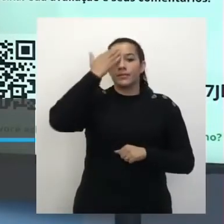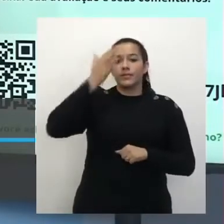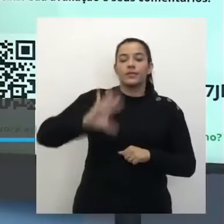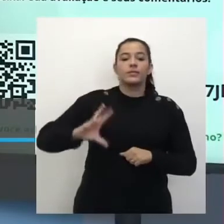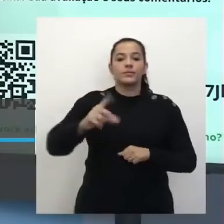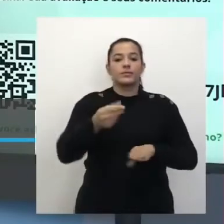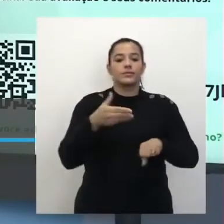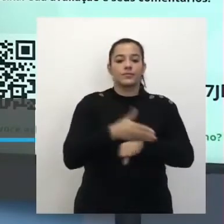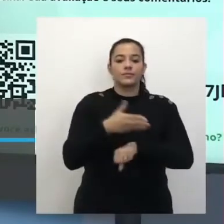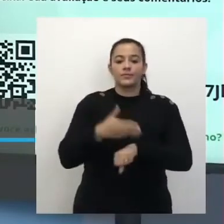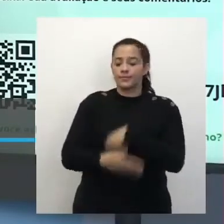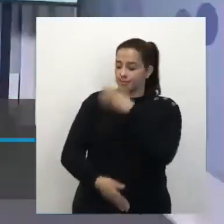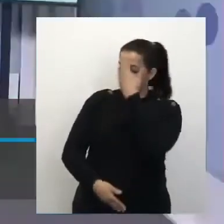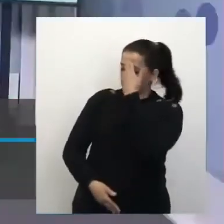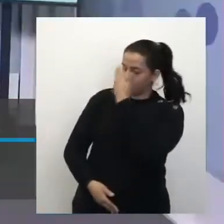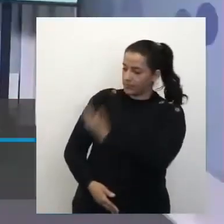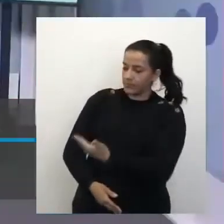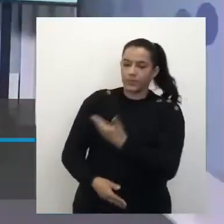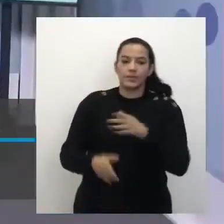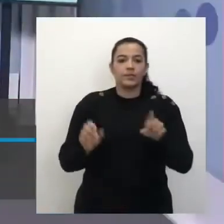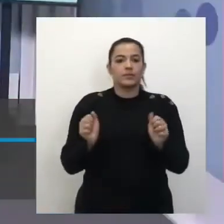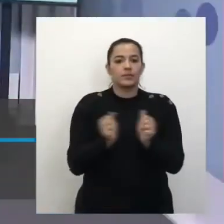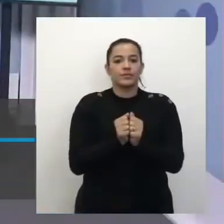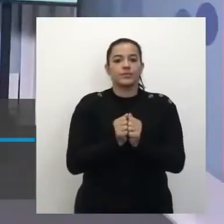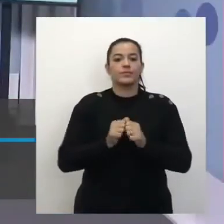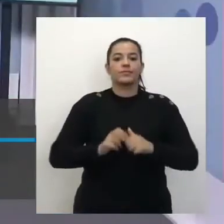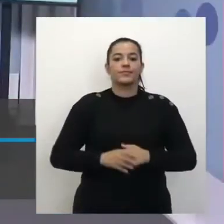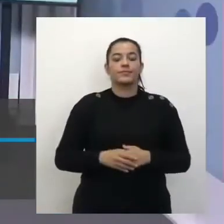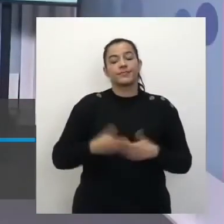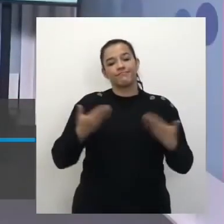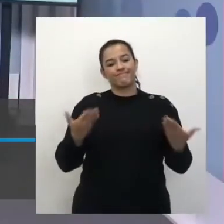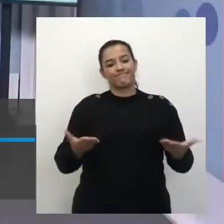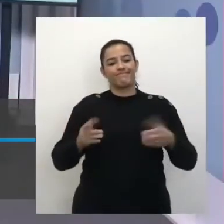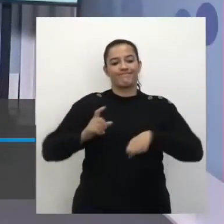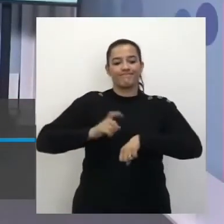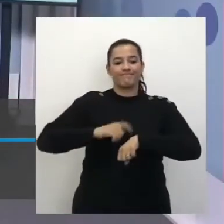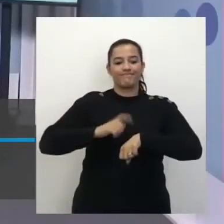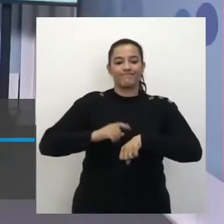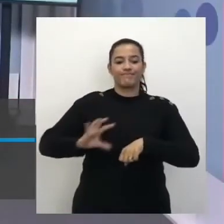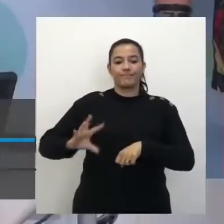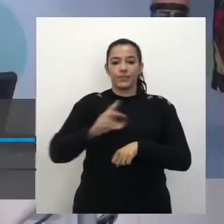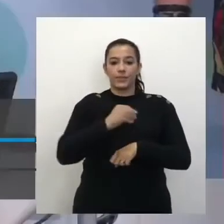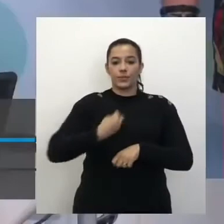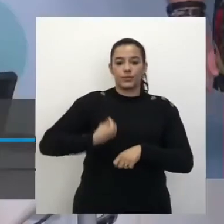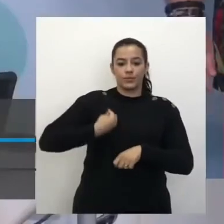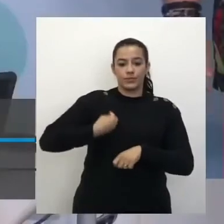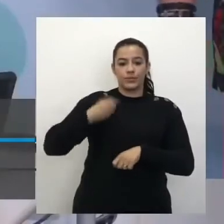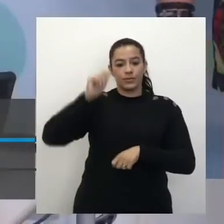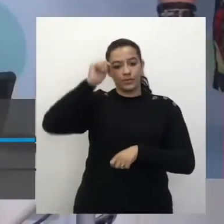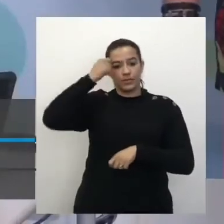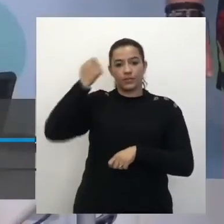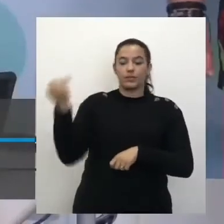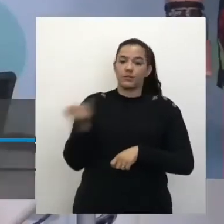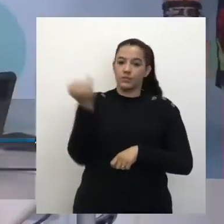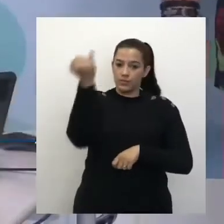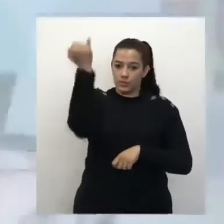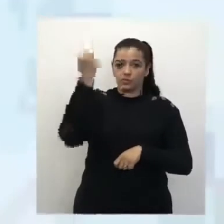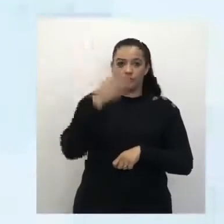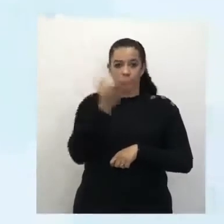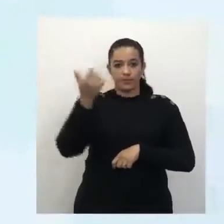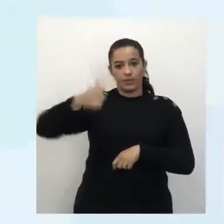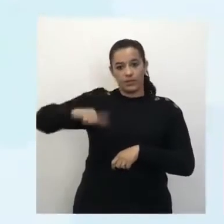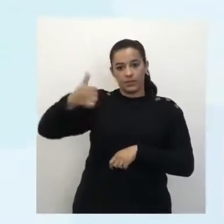pela participação, obrigado, Carlos, pela parceria. O tempo é implacável, vidas negras importam, Não deixem de